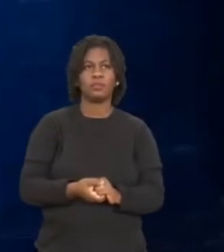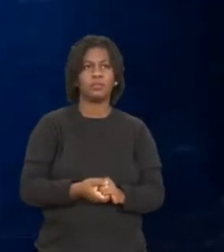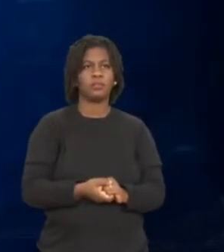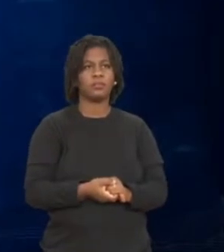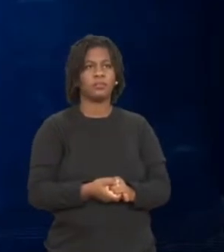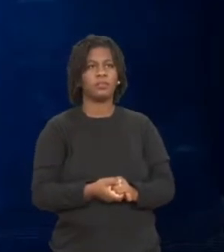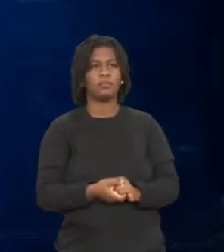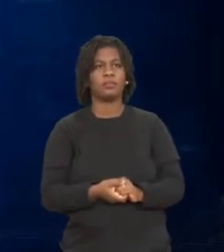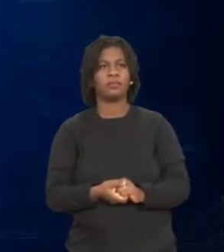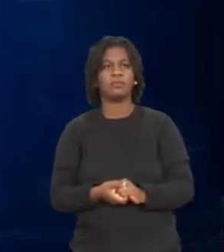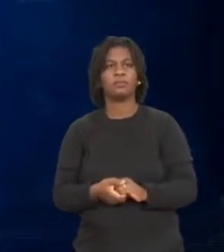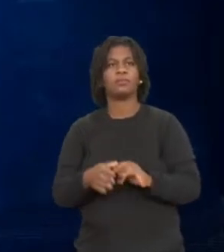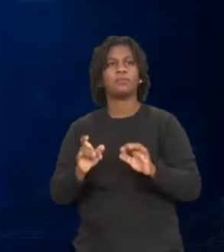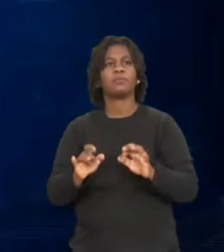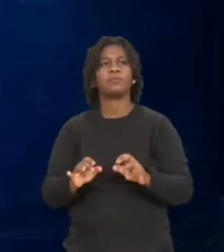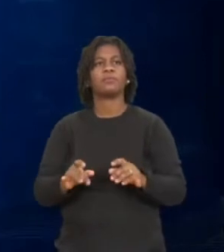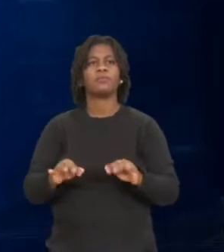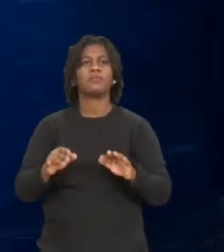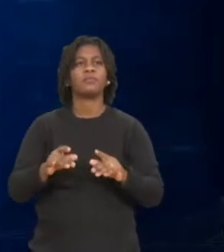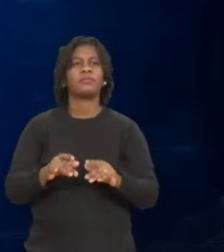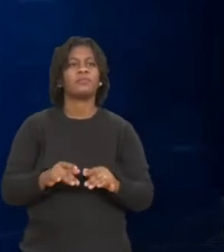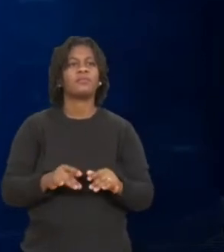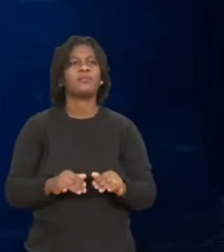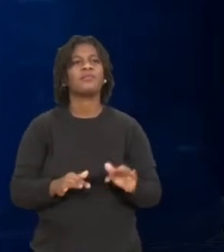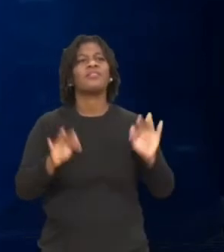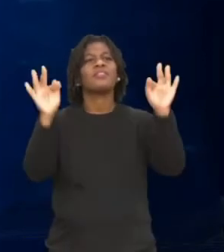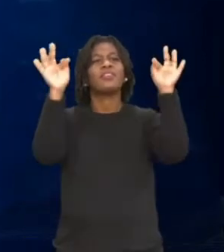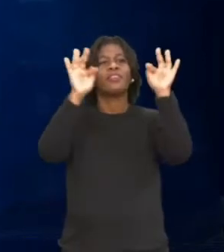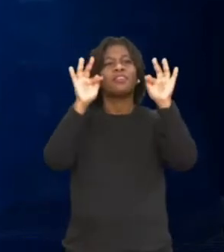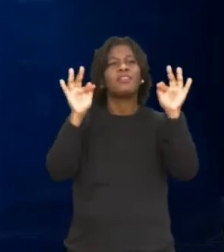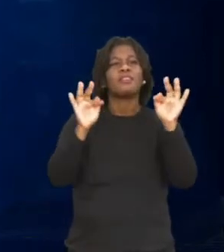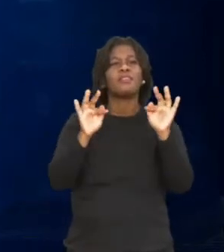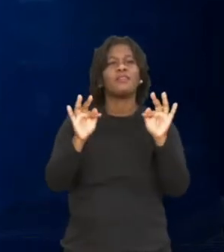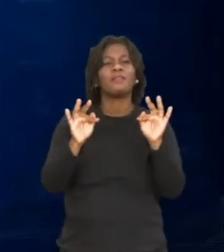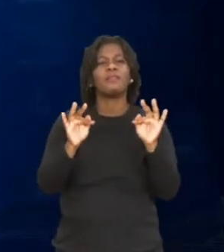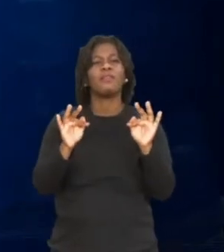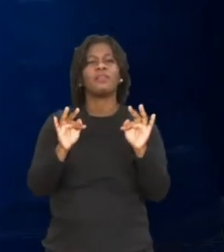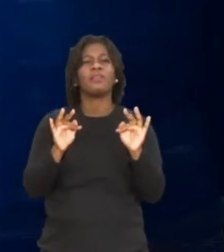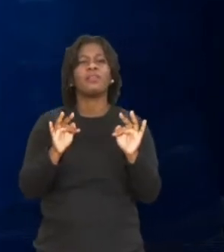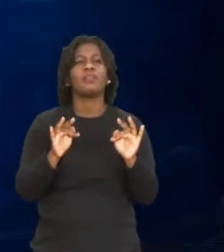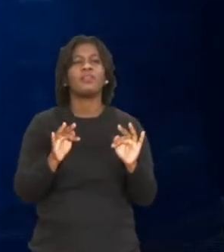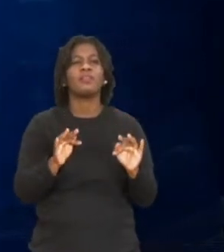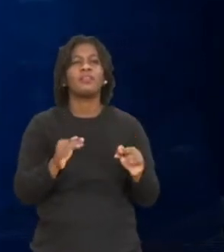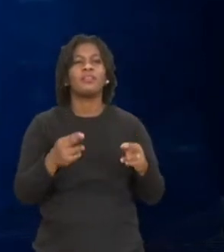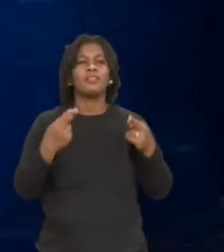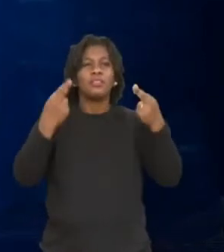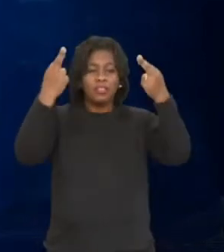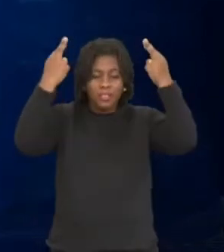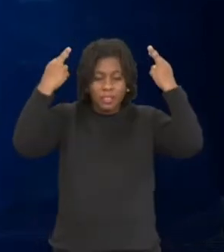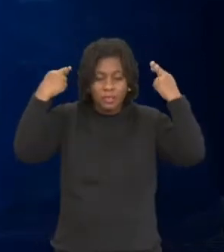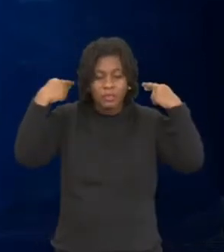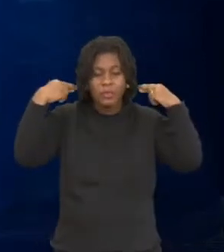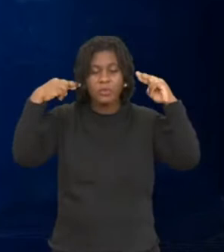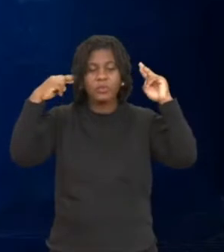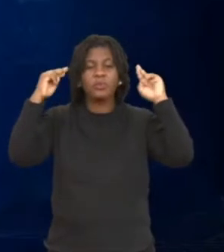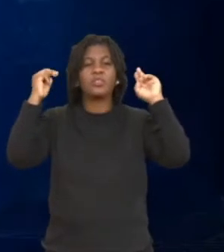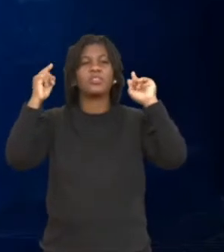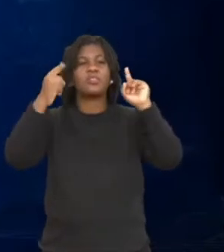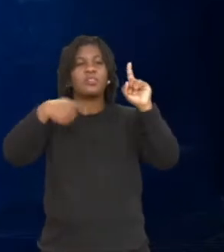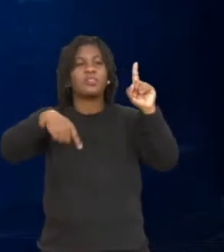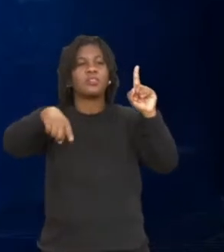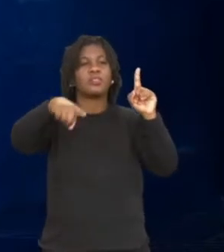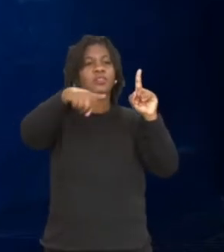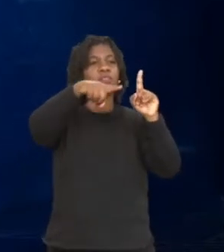Bendito seja o Cordeiro que na cruz